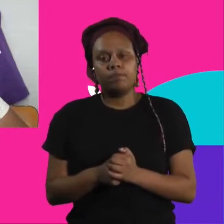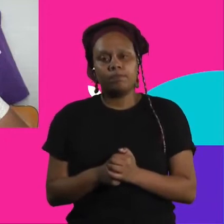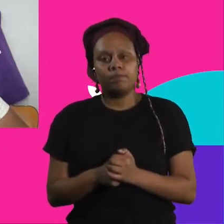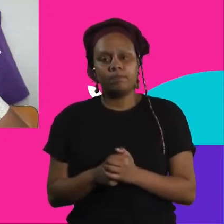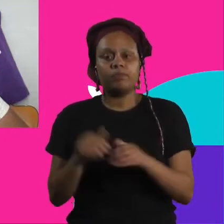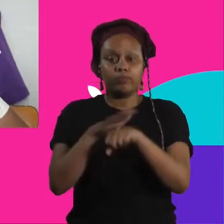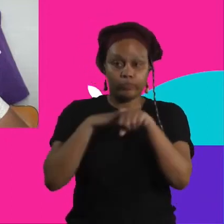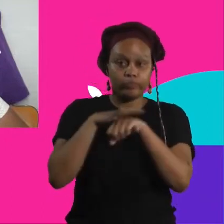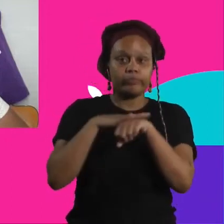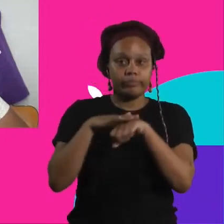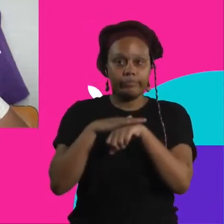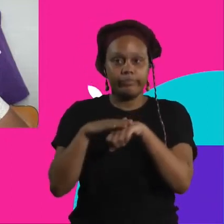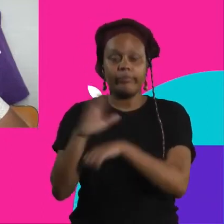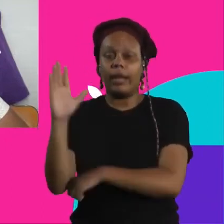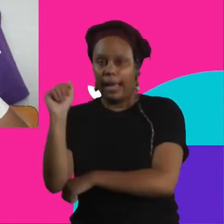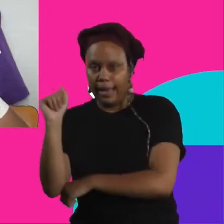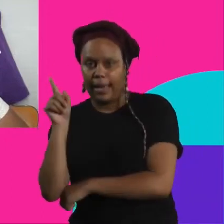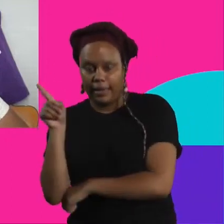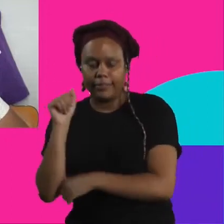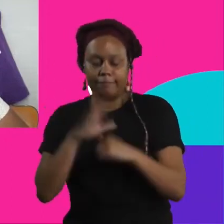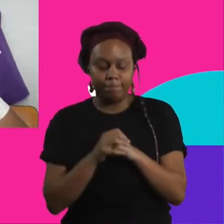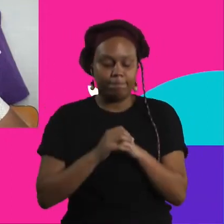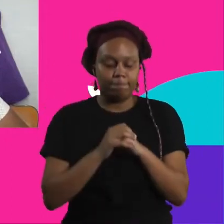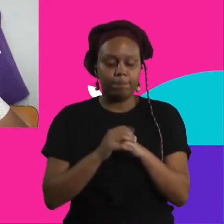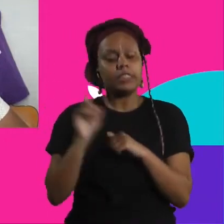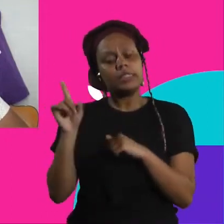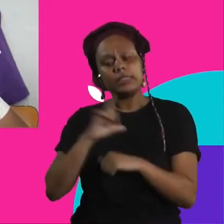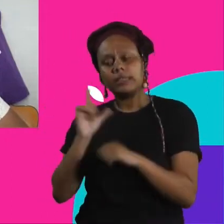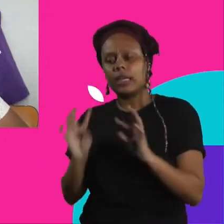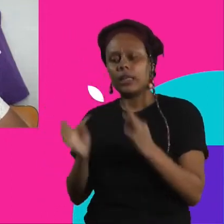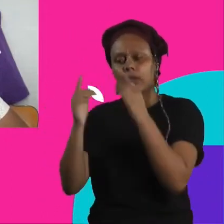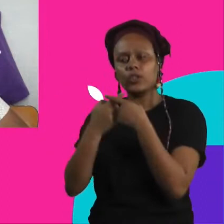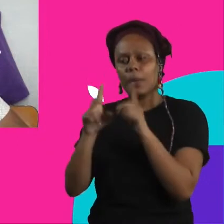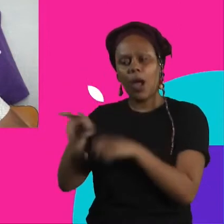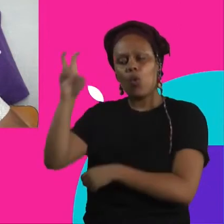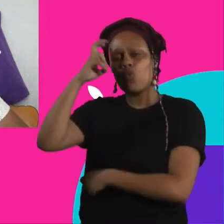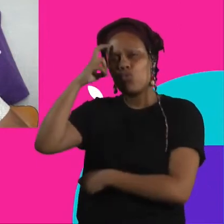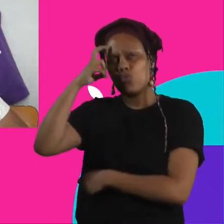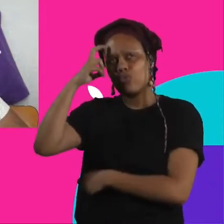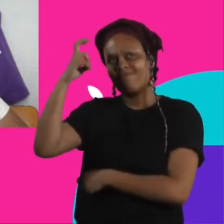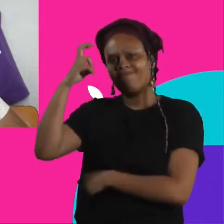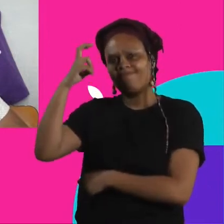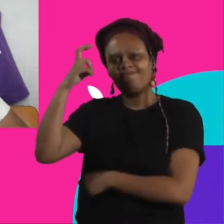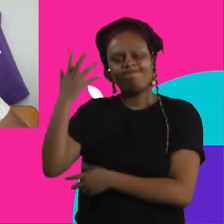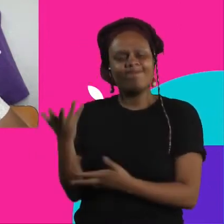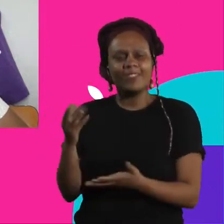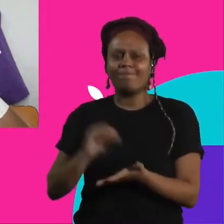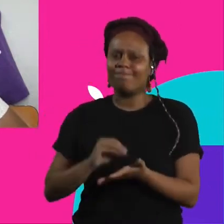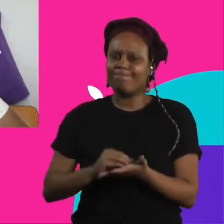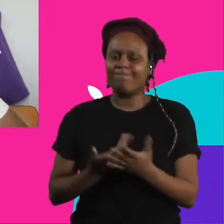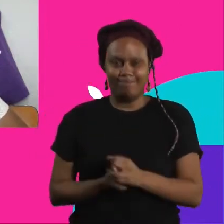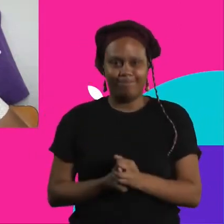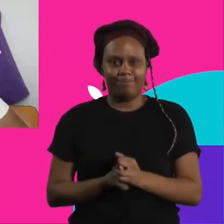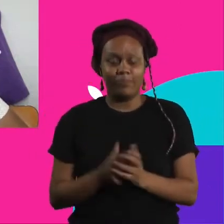Caórdico, que é que a gente tem as tecnologias, mas a gente não tem a cultura, né, que é aquela história. A gente tem tecnologias para